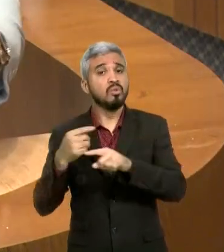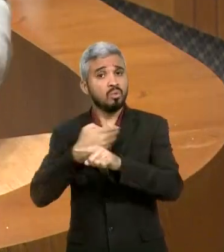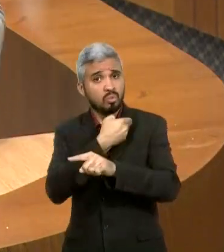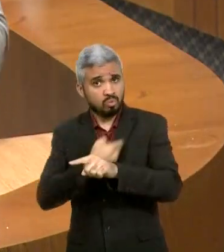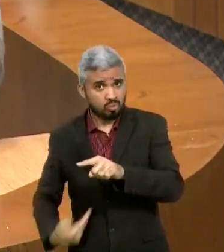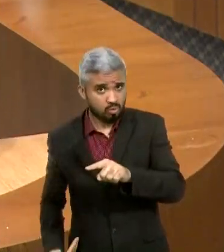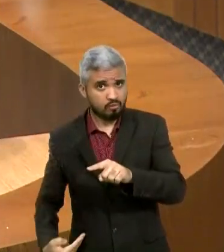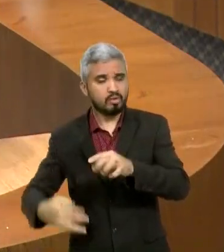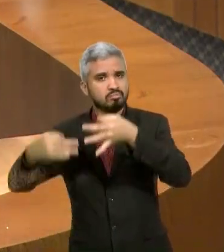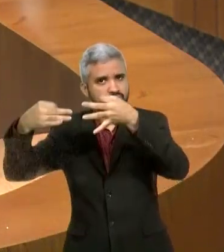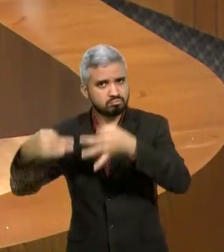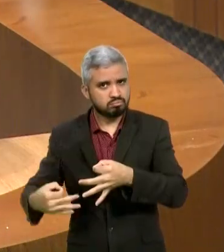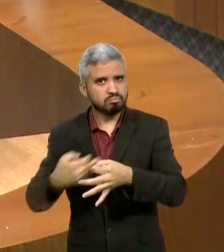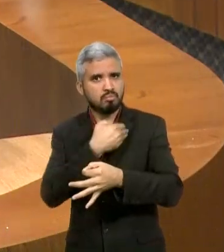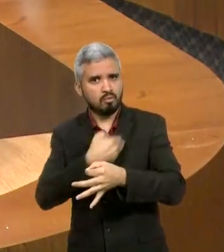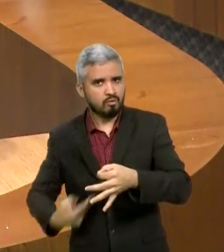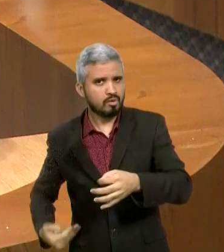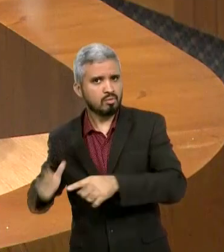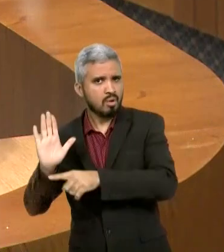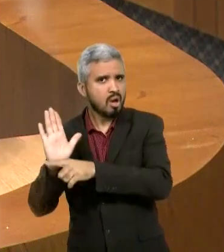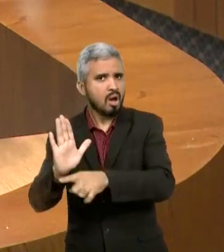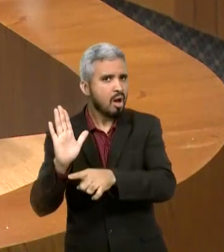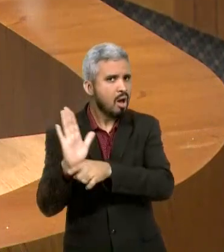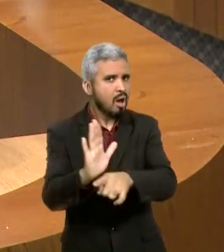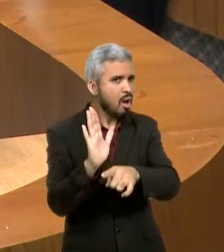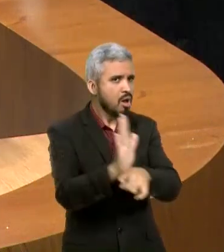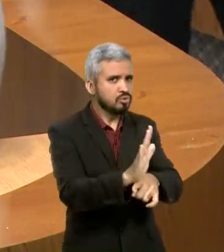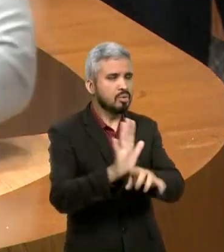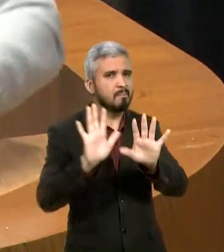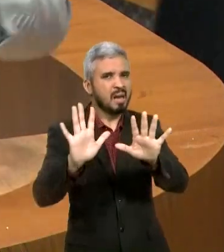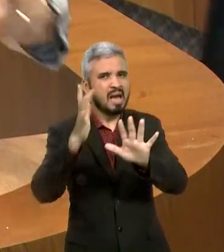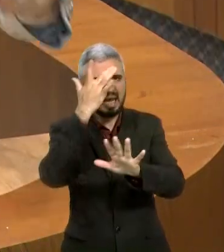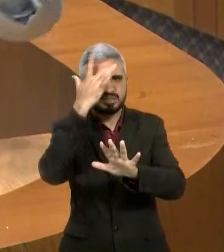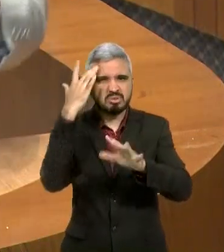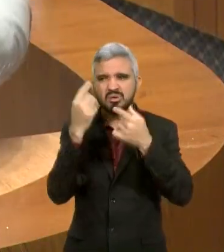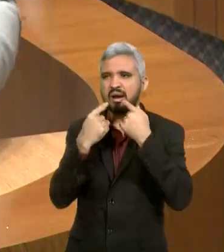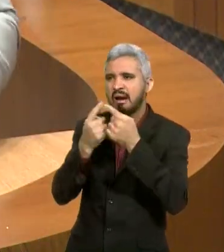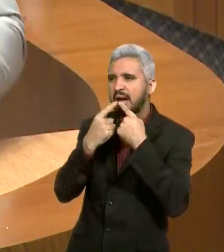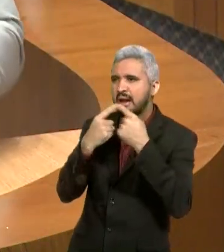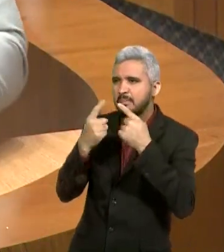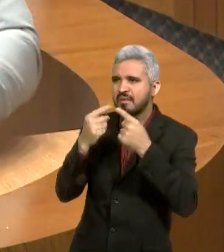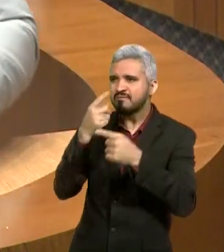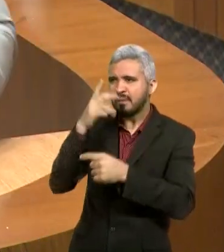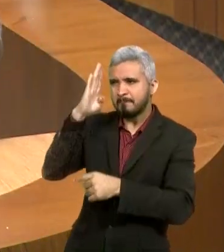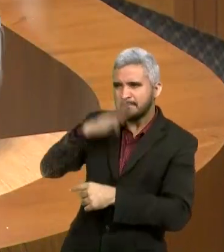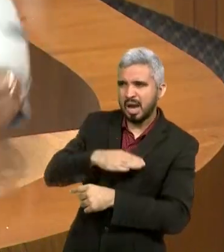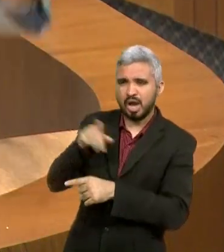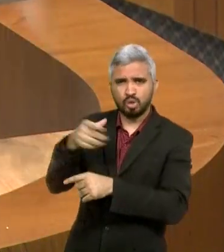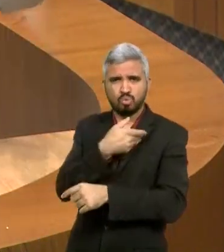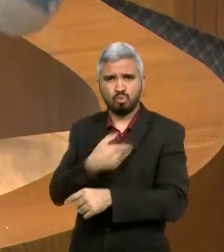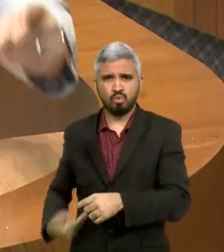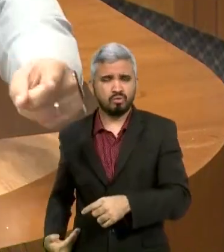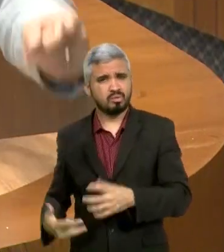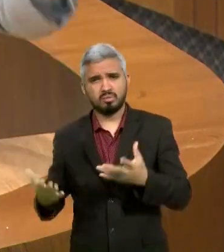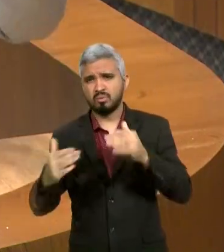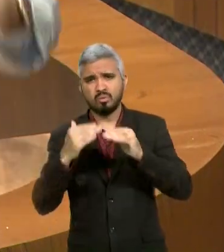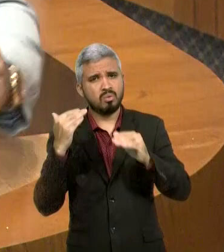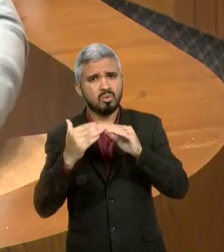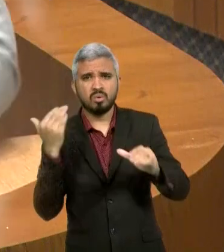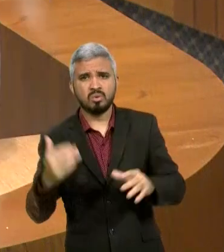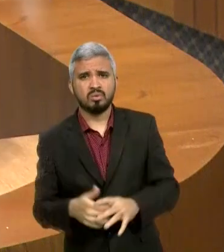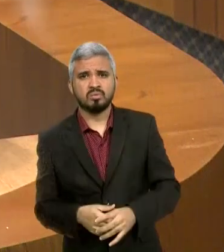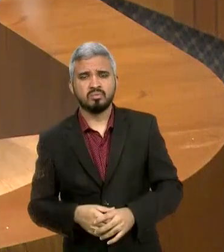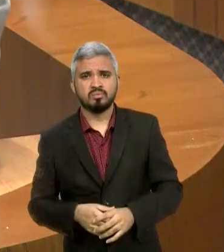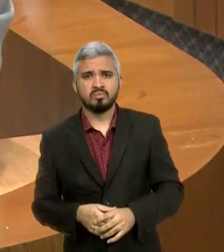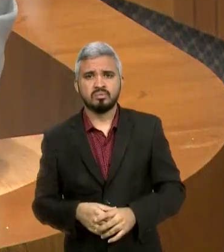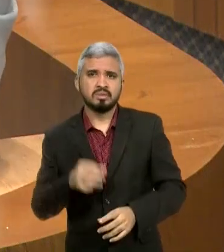essa categoria. E é injusto onde nós andamos, se é na vaquejada, se é na exposição, se é na feira. O produtor